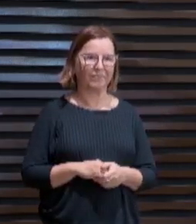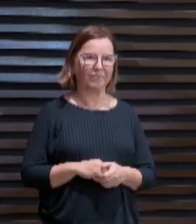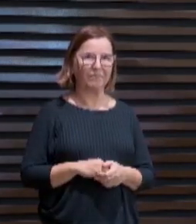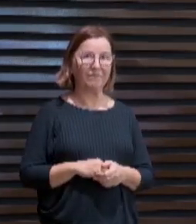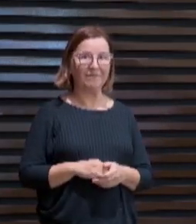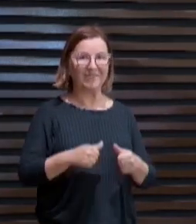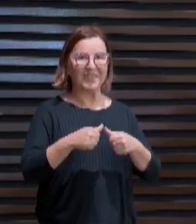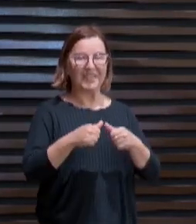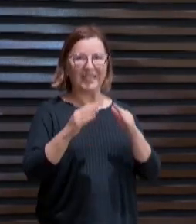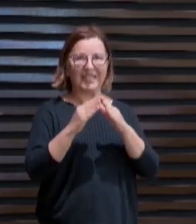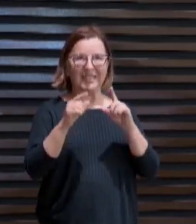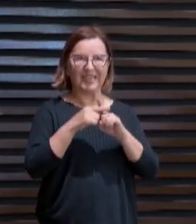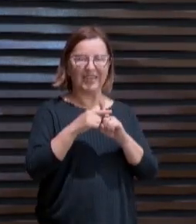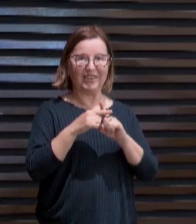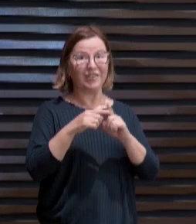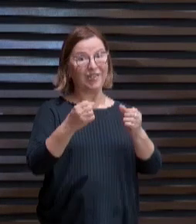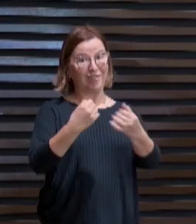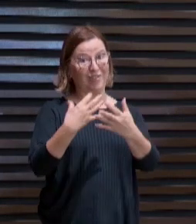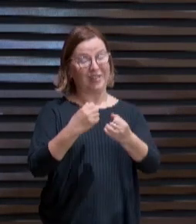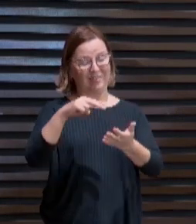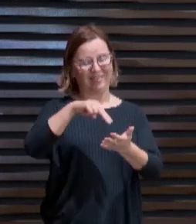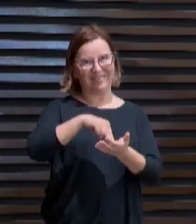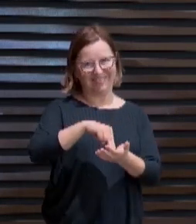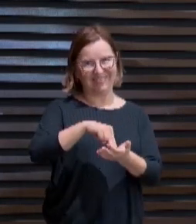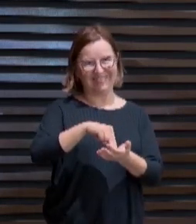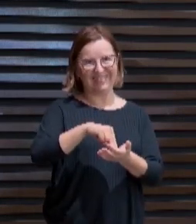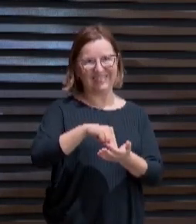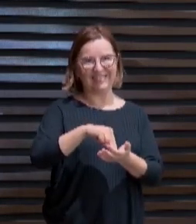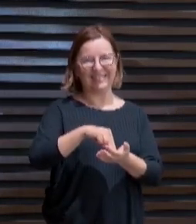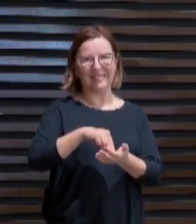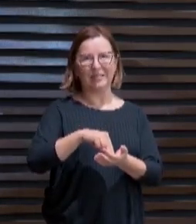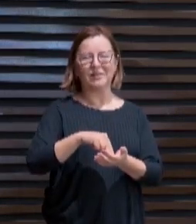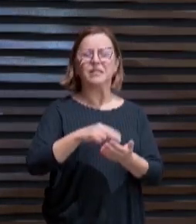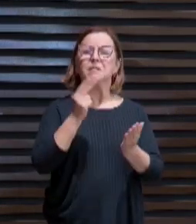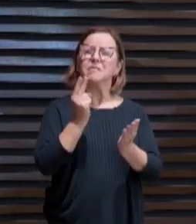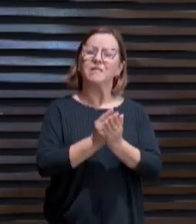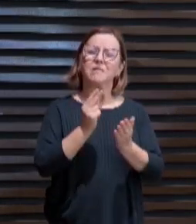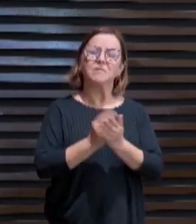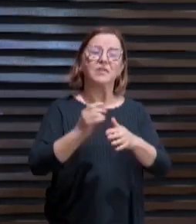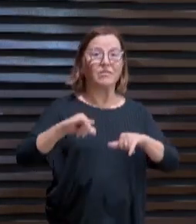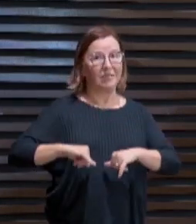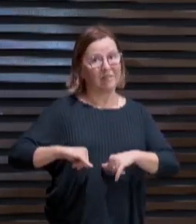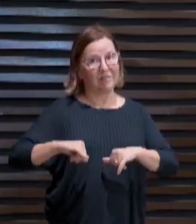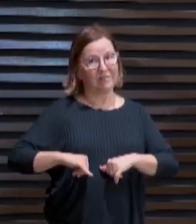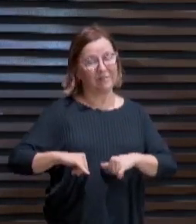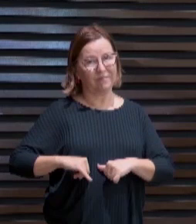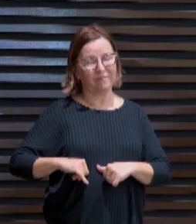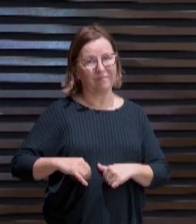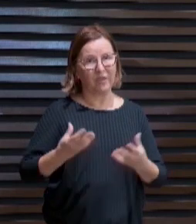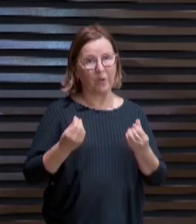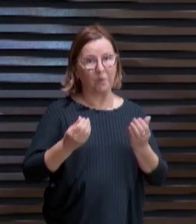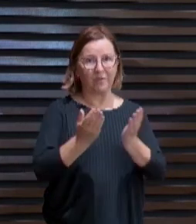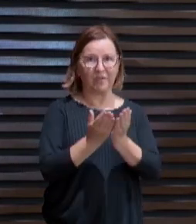Essa igreja nos ensina sobre perseverança em meio ao sofrimento, né? Muitos foram presos e